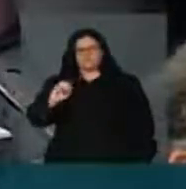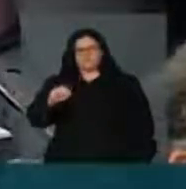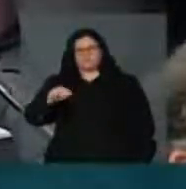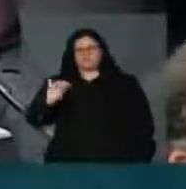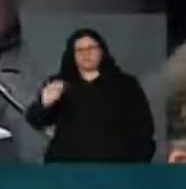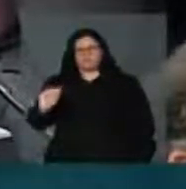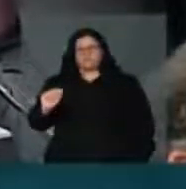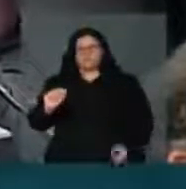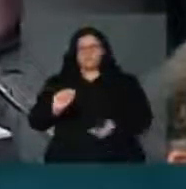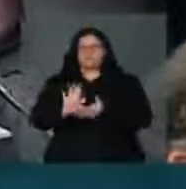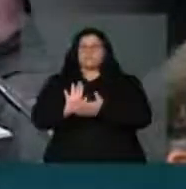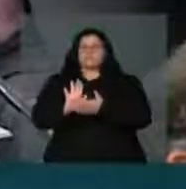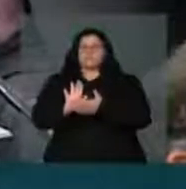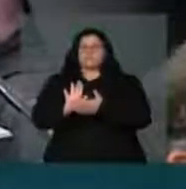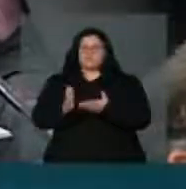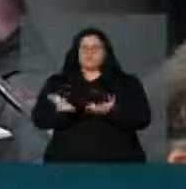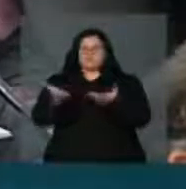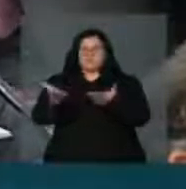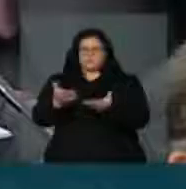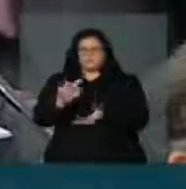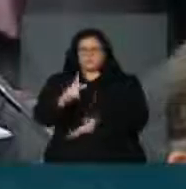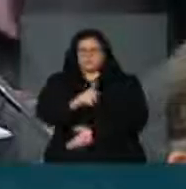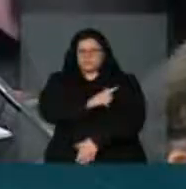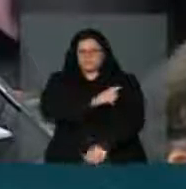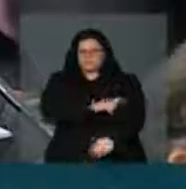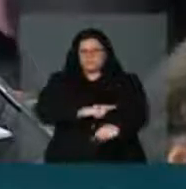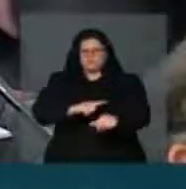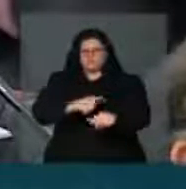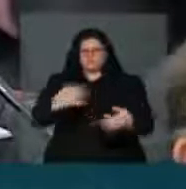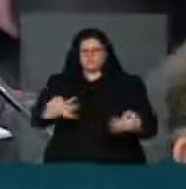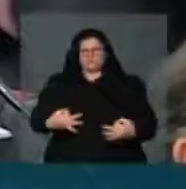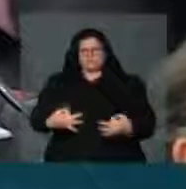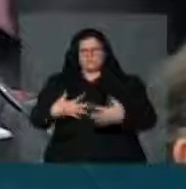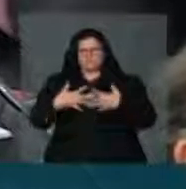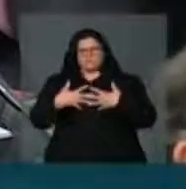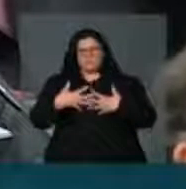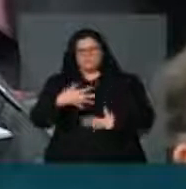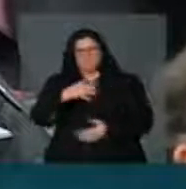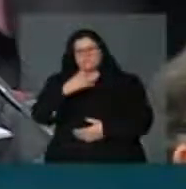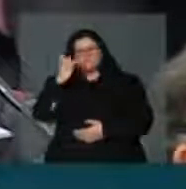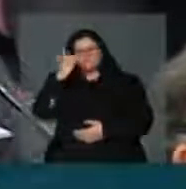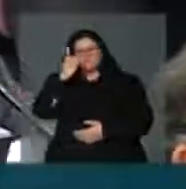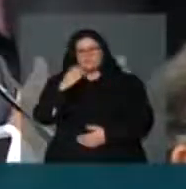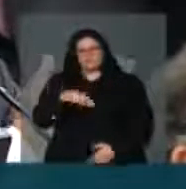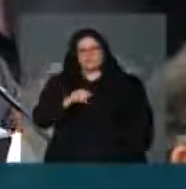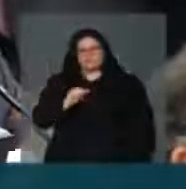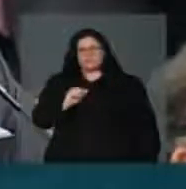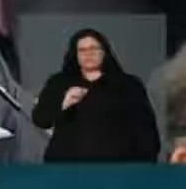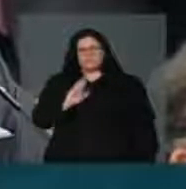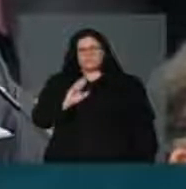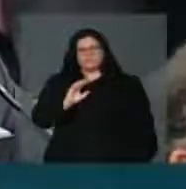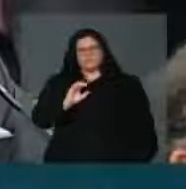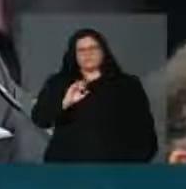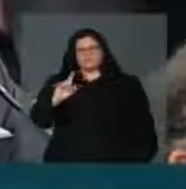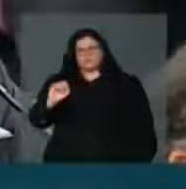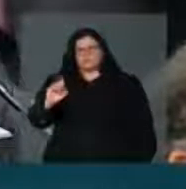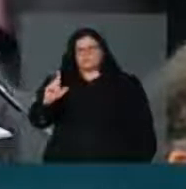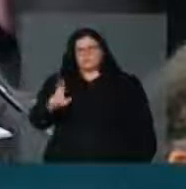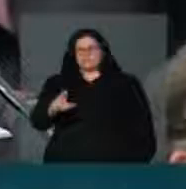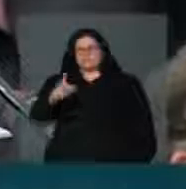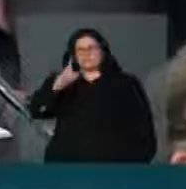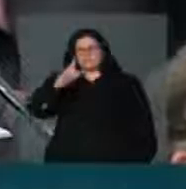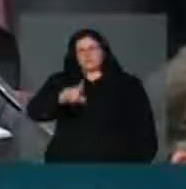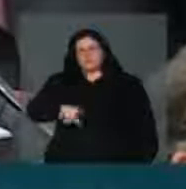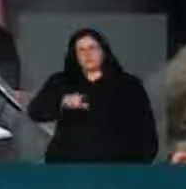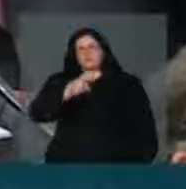E elogiar particularmente o comportamento altivo do deputado Marcelo Castro, que, como muitos que me antecederam aqui, já